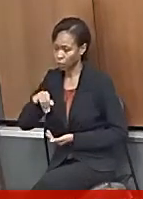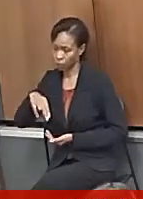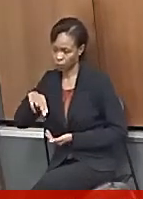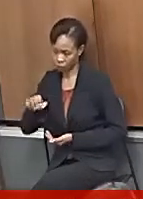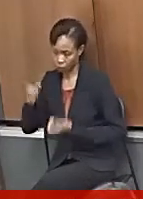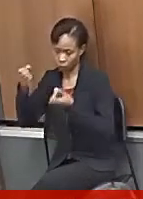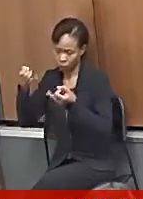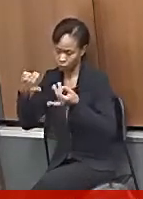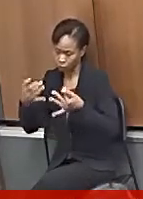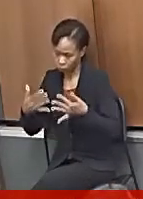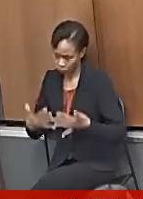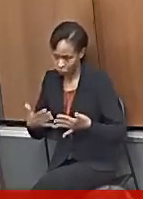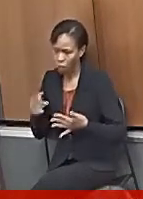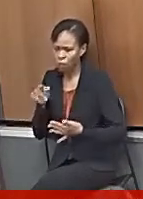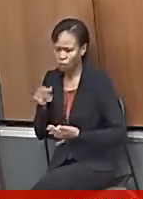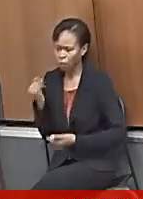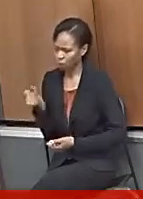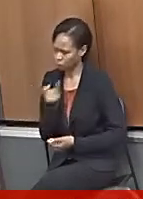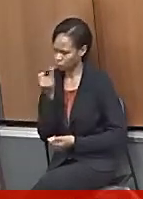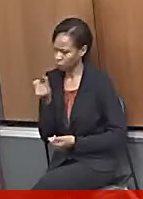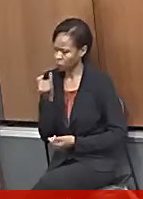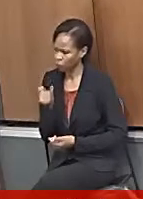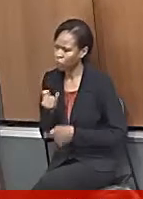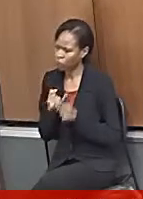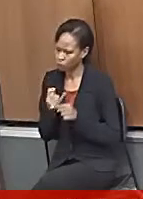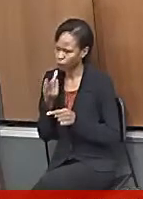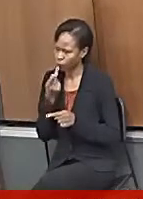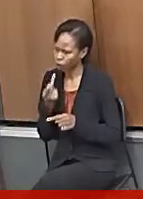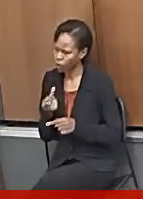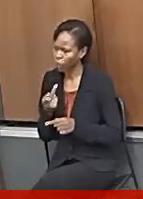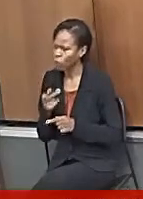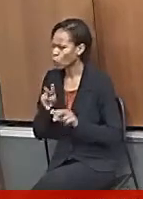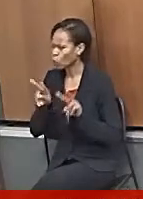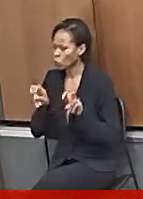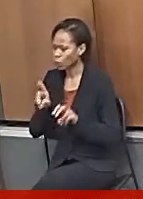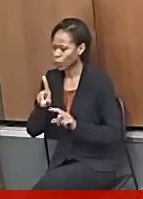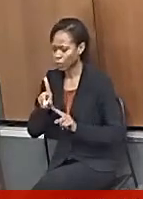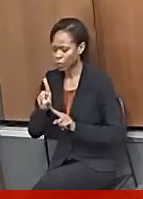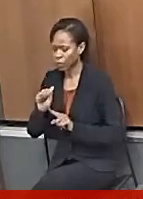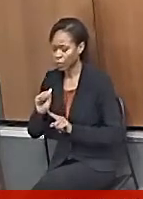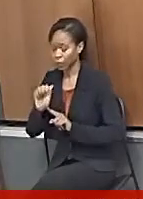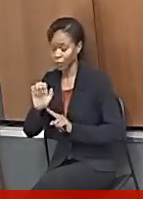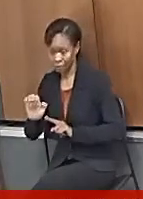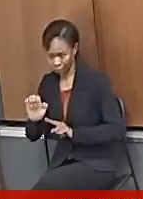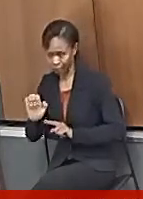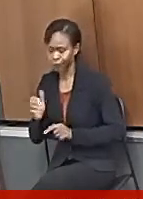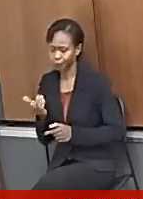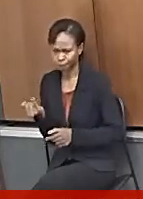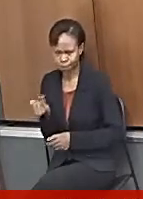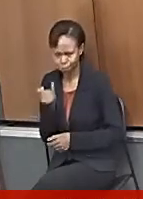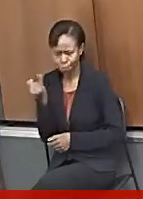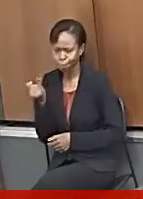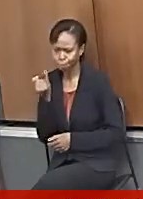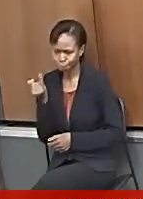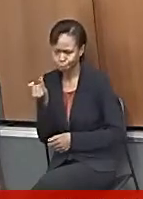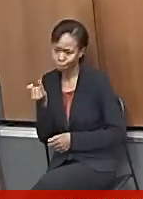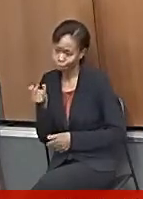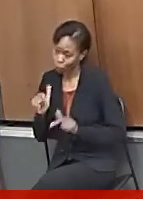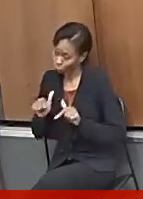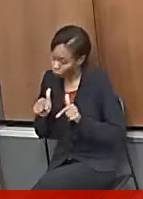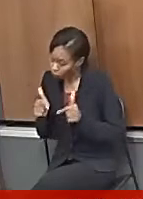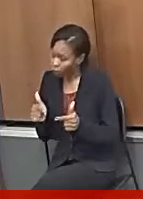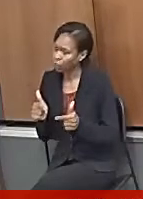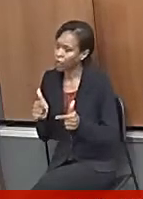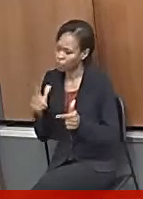fala dela e é muito importante o que a senhora coloca sob a dae é importantíssimo são ações como essa que a gente vá achando o caminho